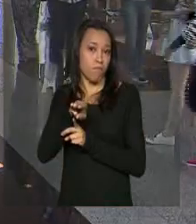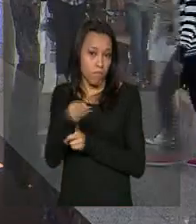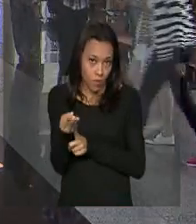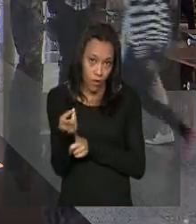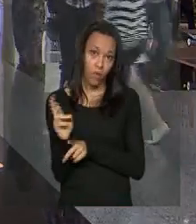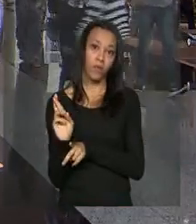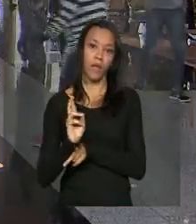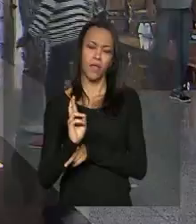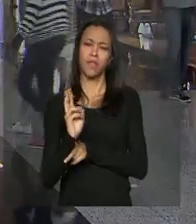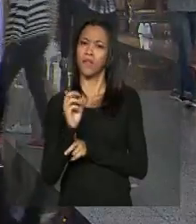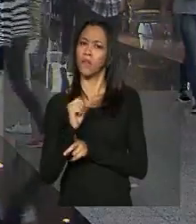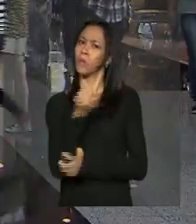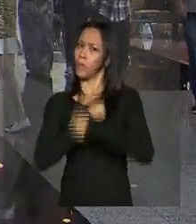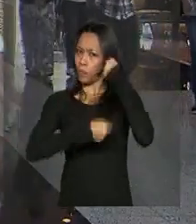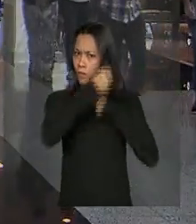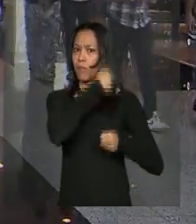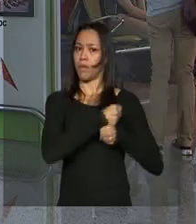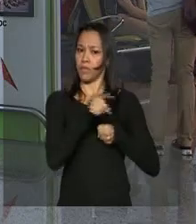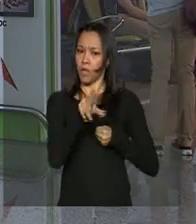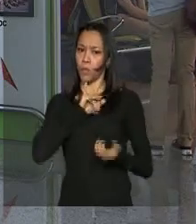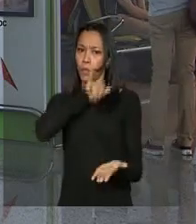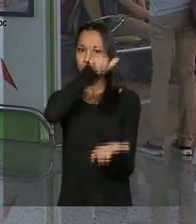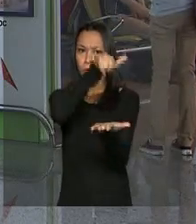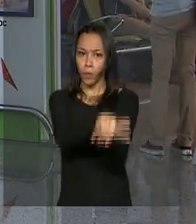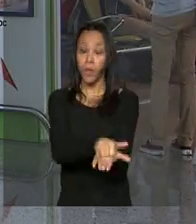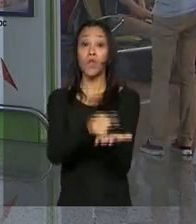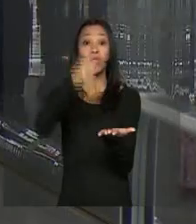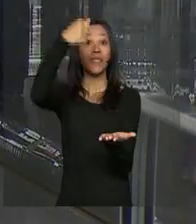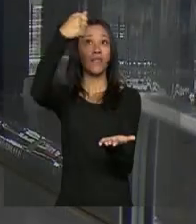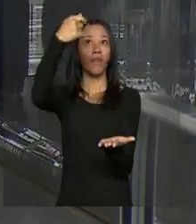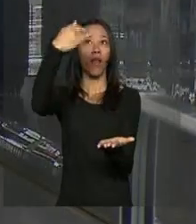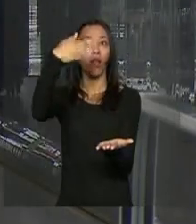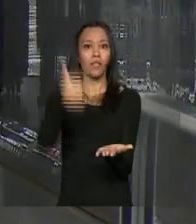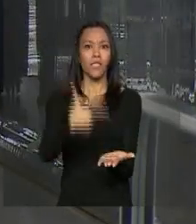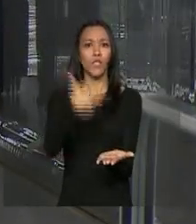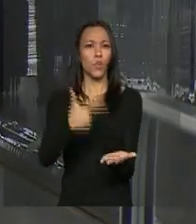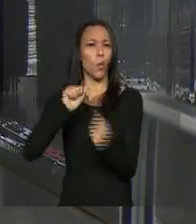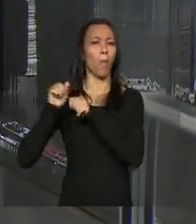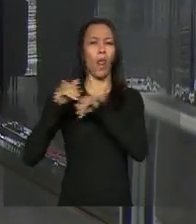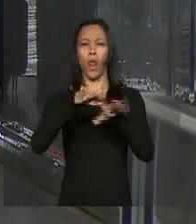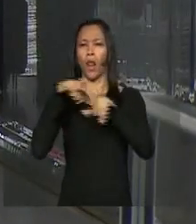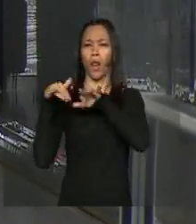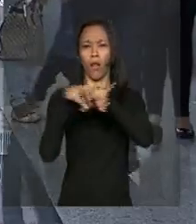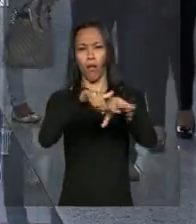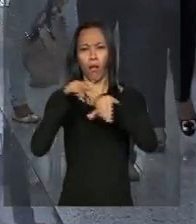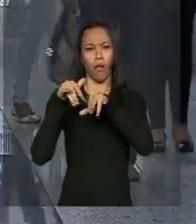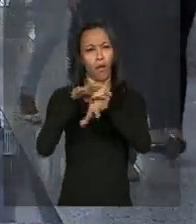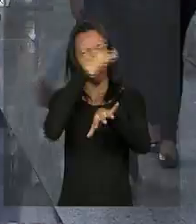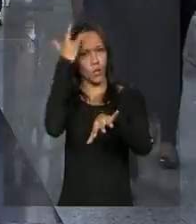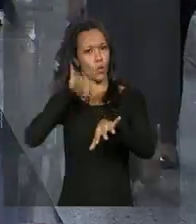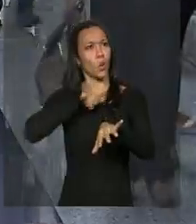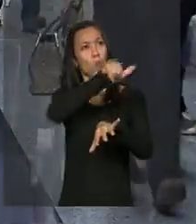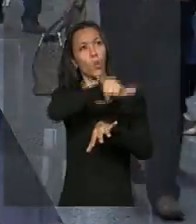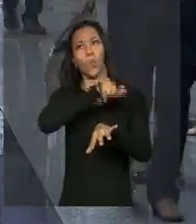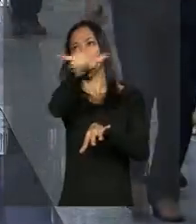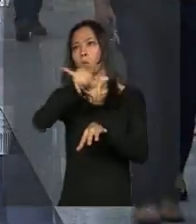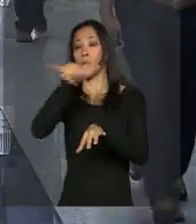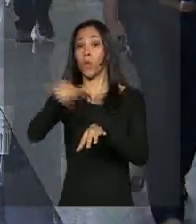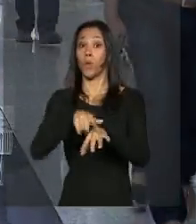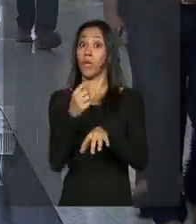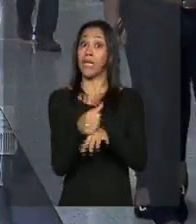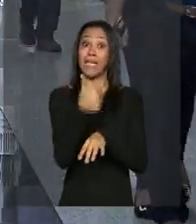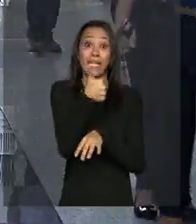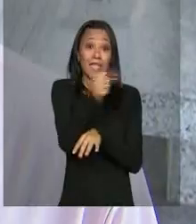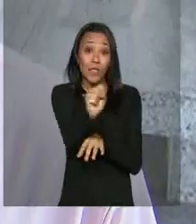R$ 1,2 bilhão. No ano passado, o aeroporto assumiu o segundo lugar em movimentação de passageiros no país, com mais de 18 milhões